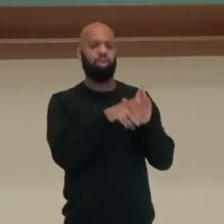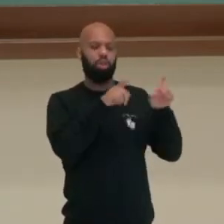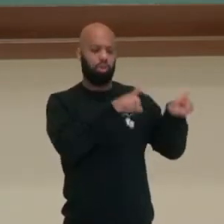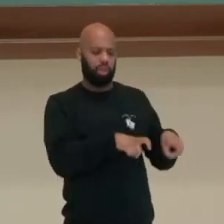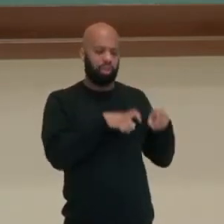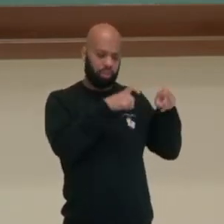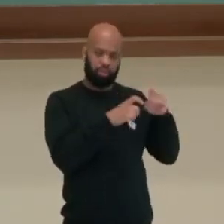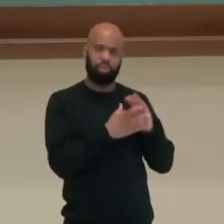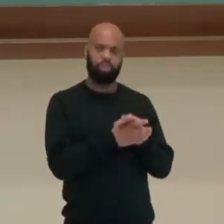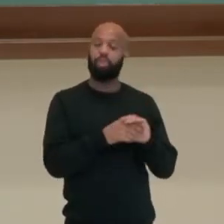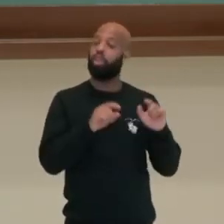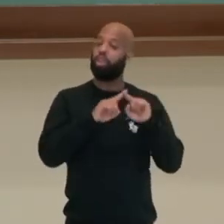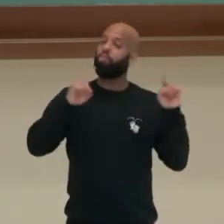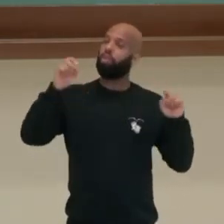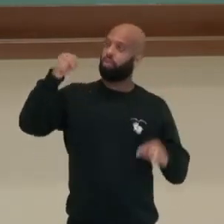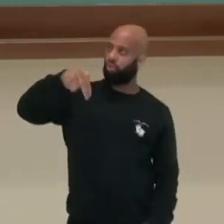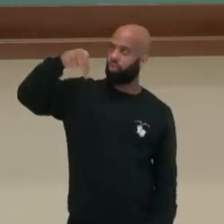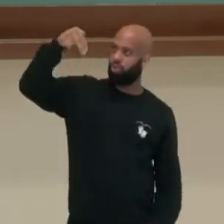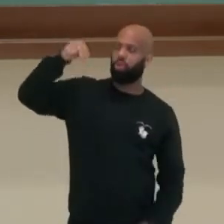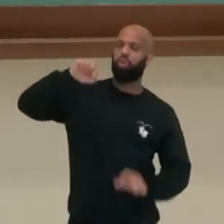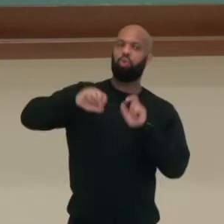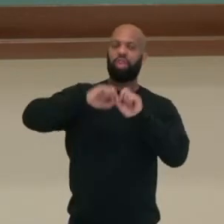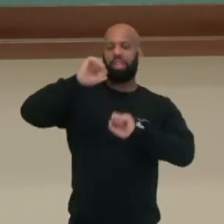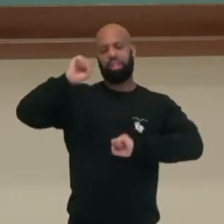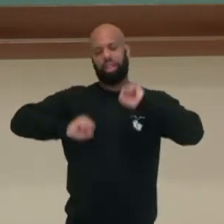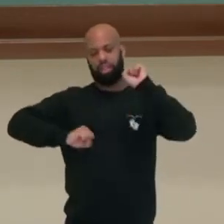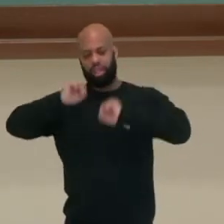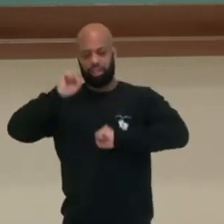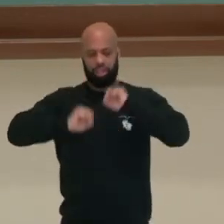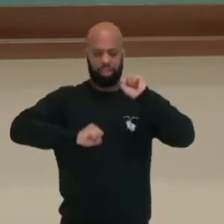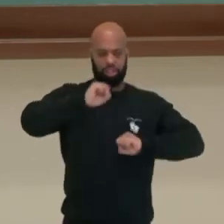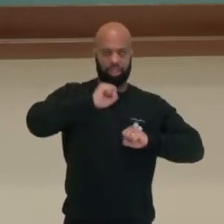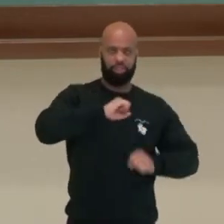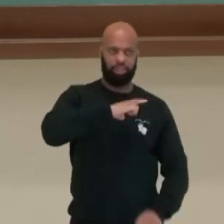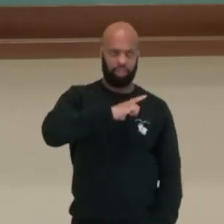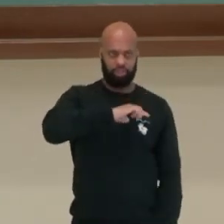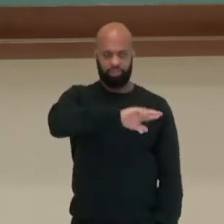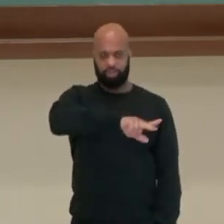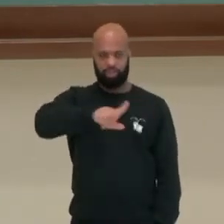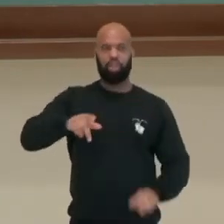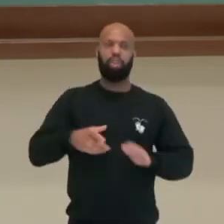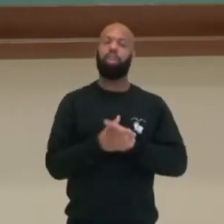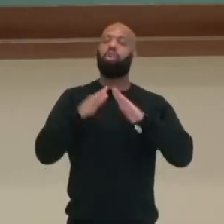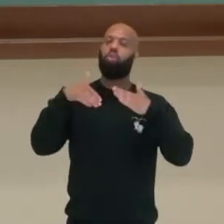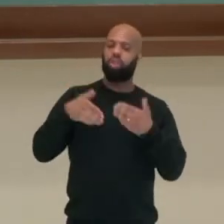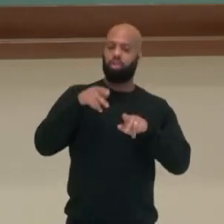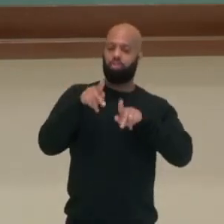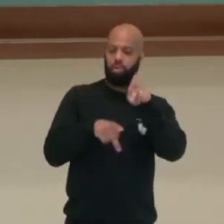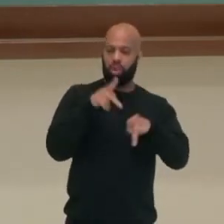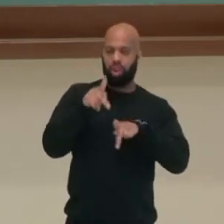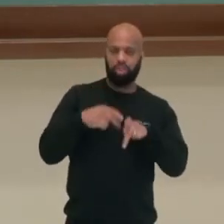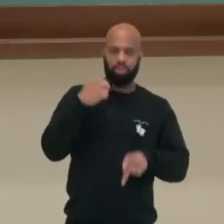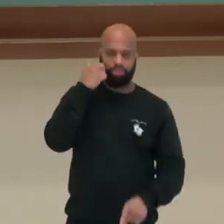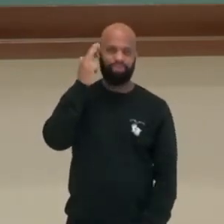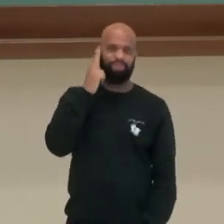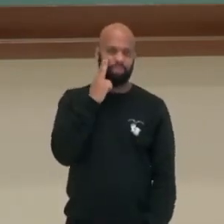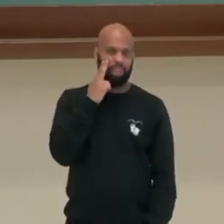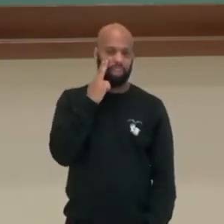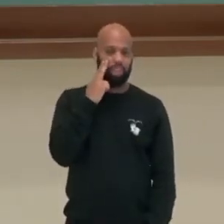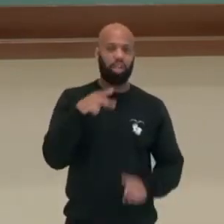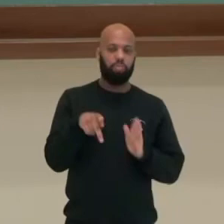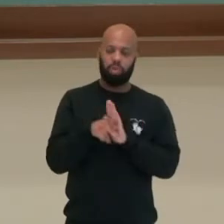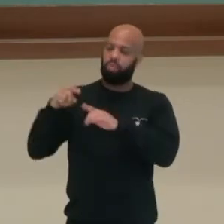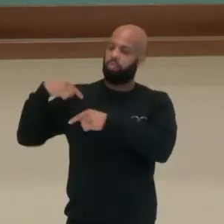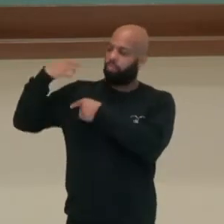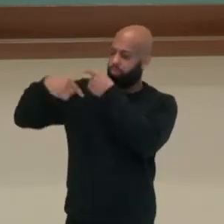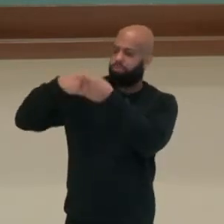agricultura, enquanto que o norte se industrializou. Então, essa população negra, que era